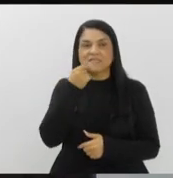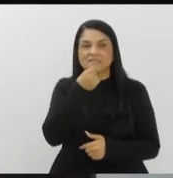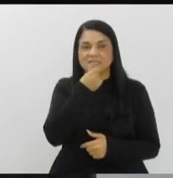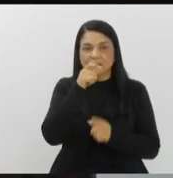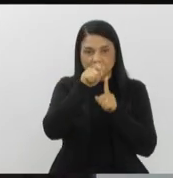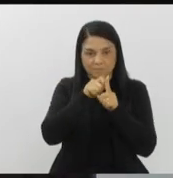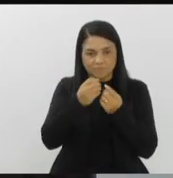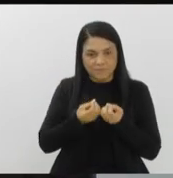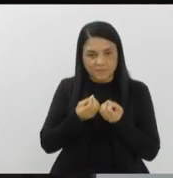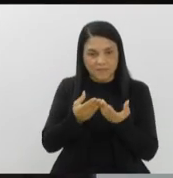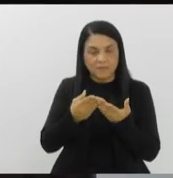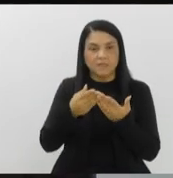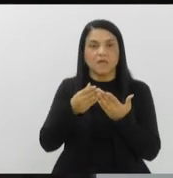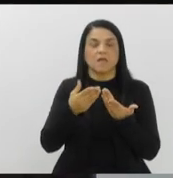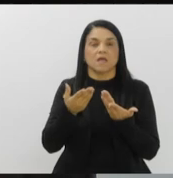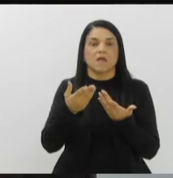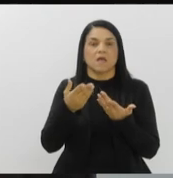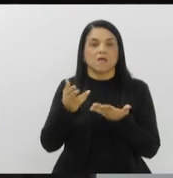PPA.